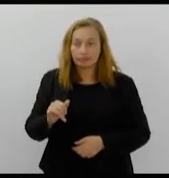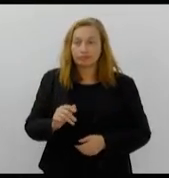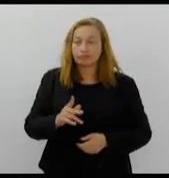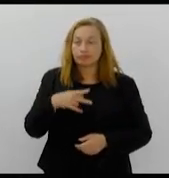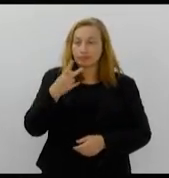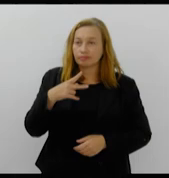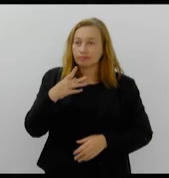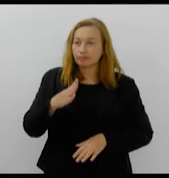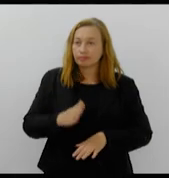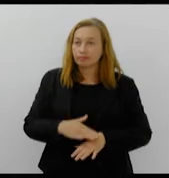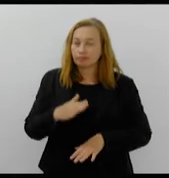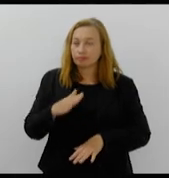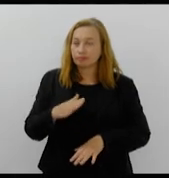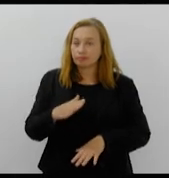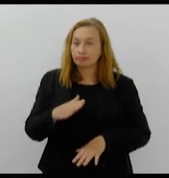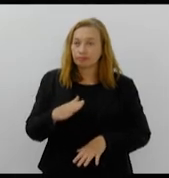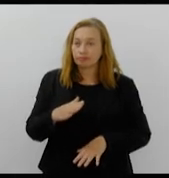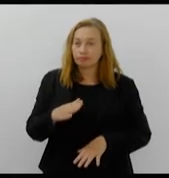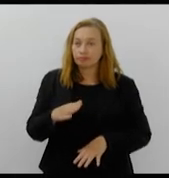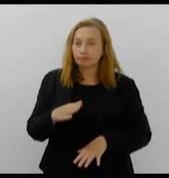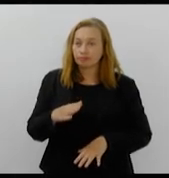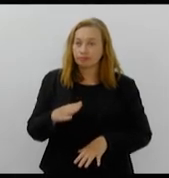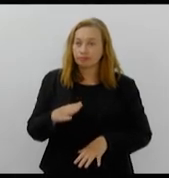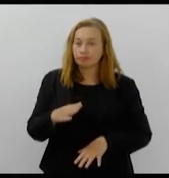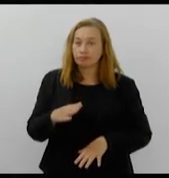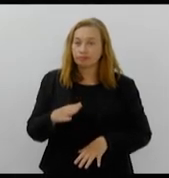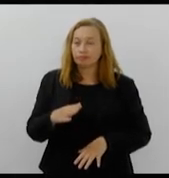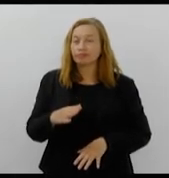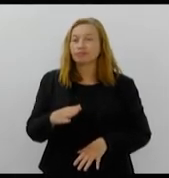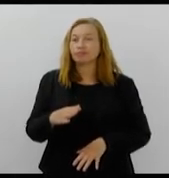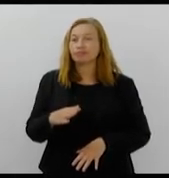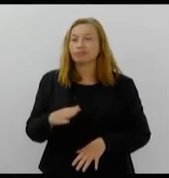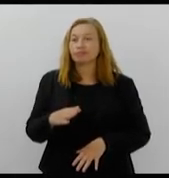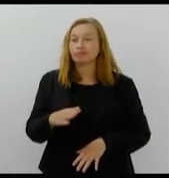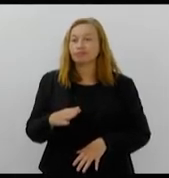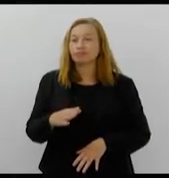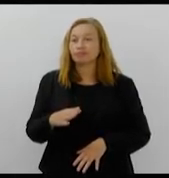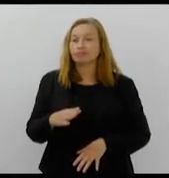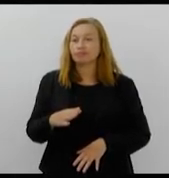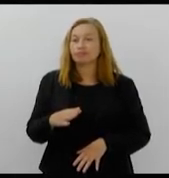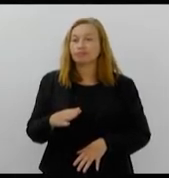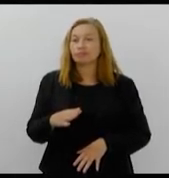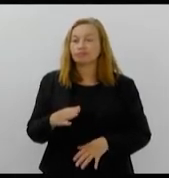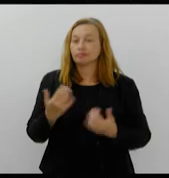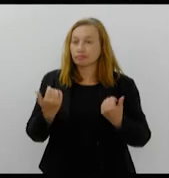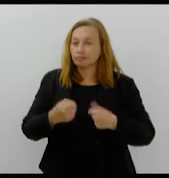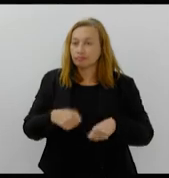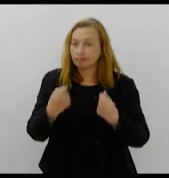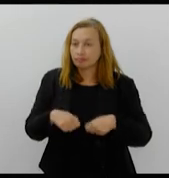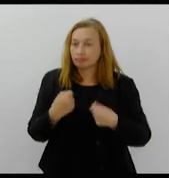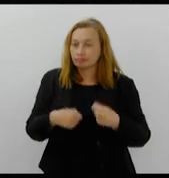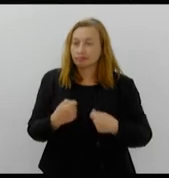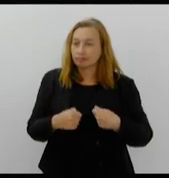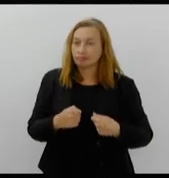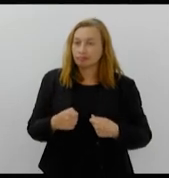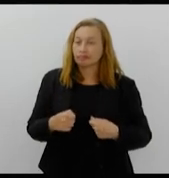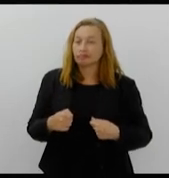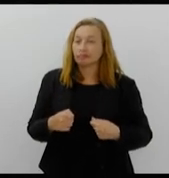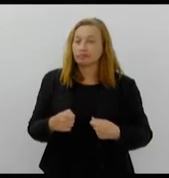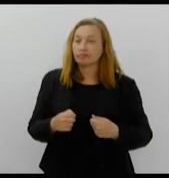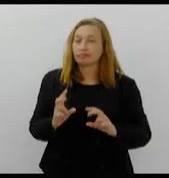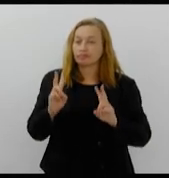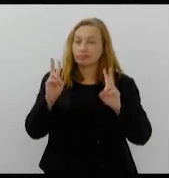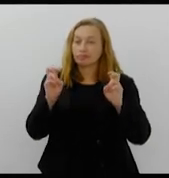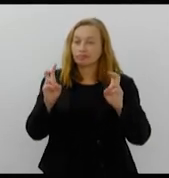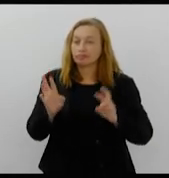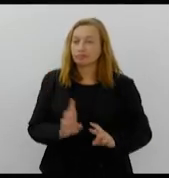de um dos maiores escândalos que está acontecendo, deputado, que é a questão relacionada